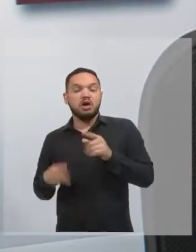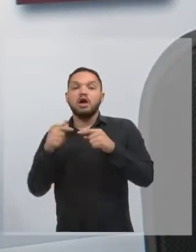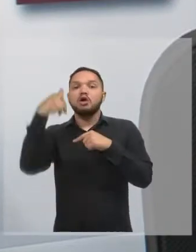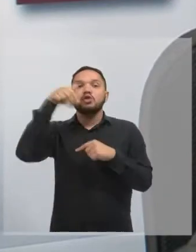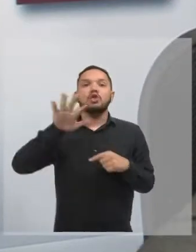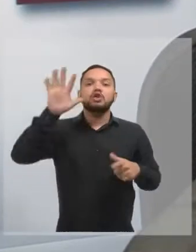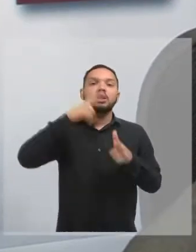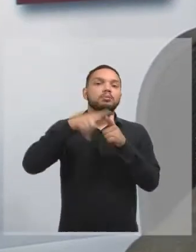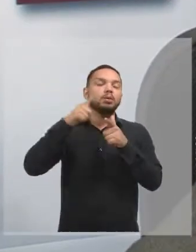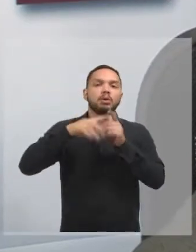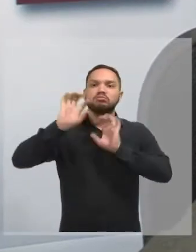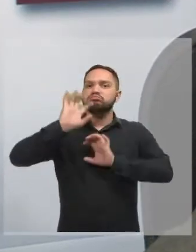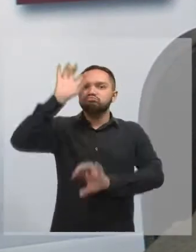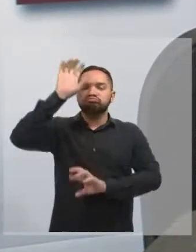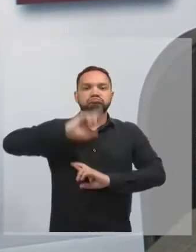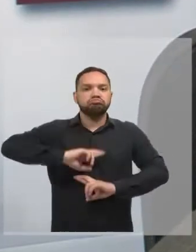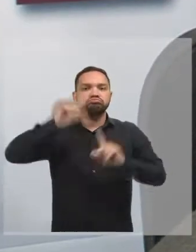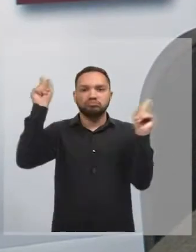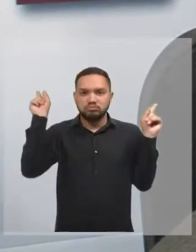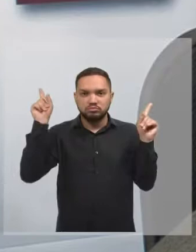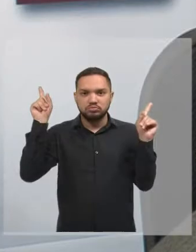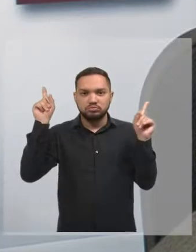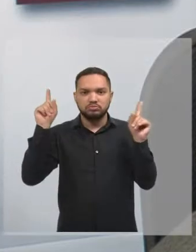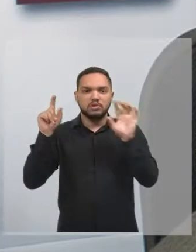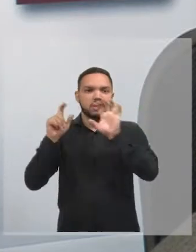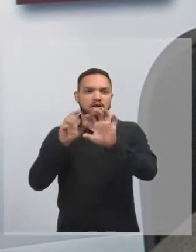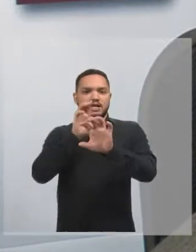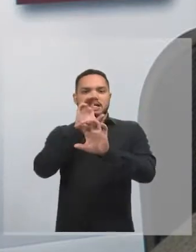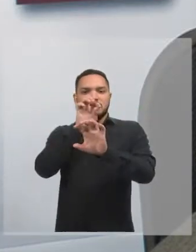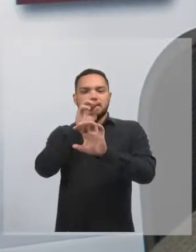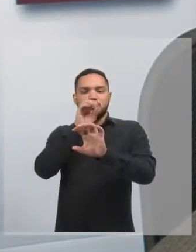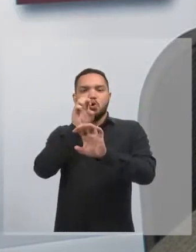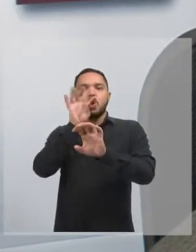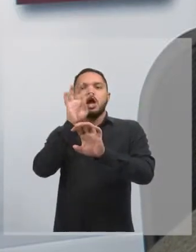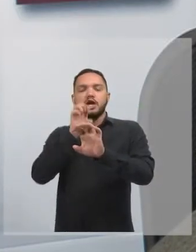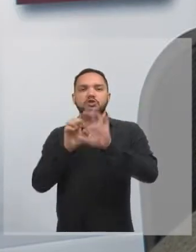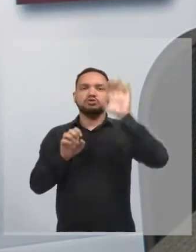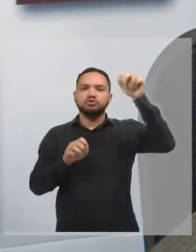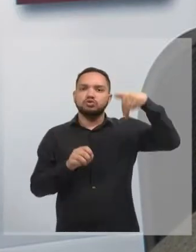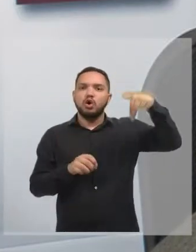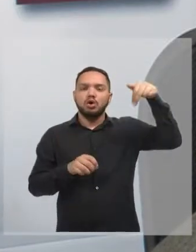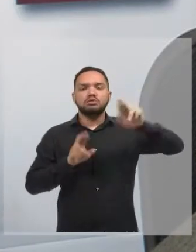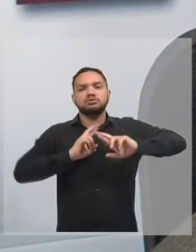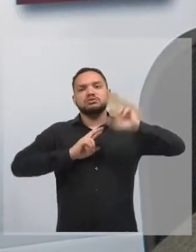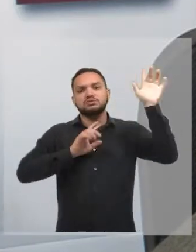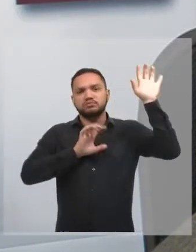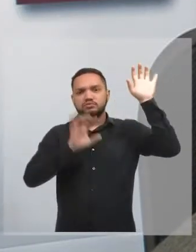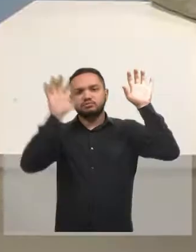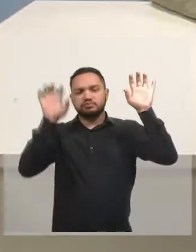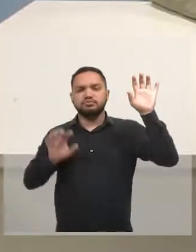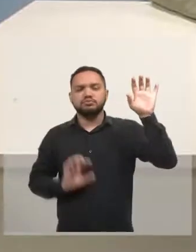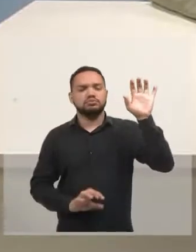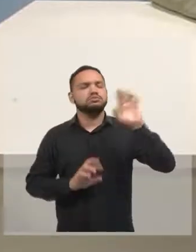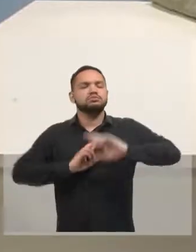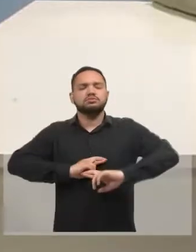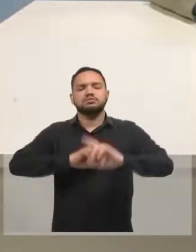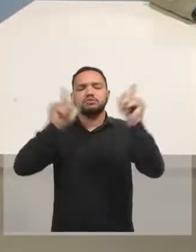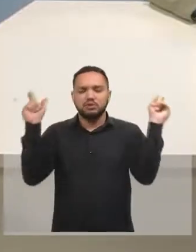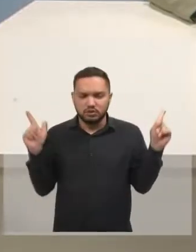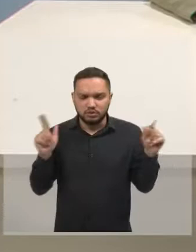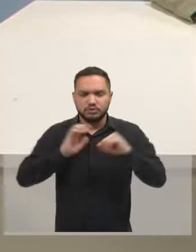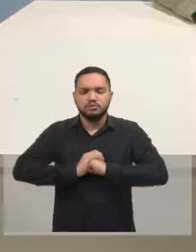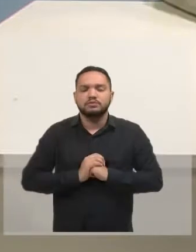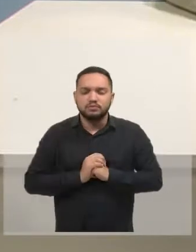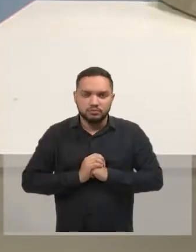como aqui também no Nordeste. E região Centro-Oeste e Norte. A grande verdade... Desigualdades regionais, né? É muito grande.